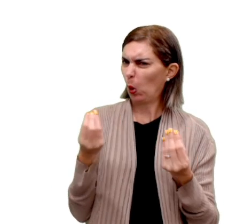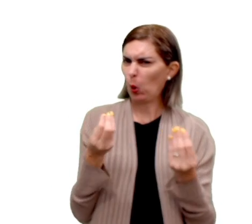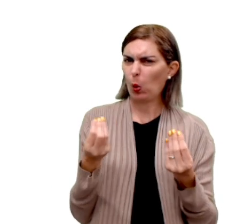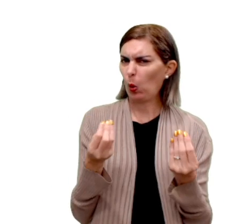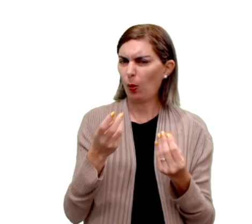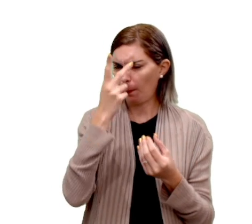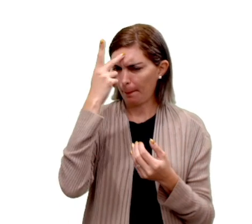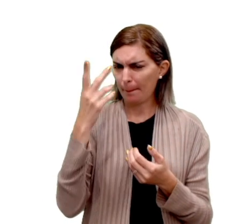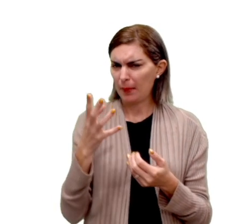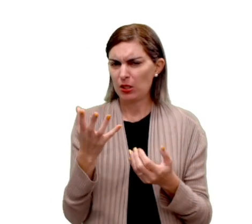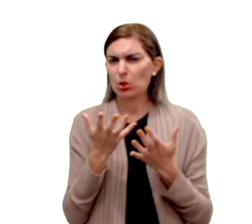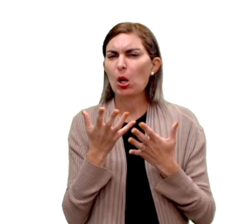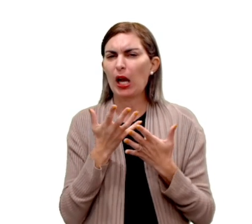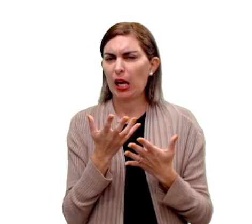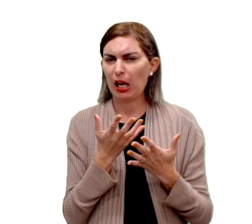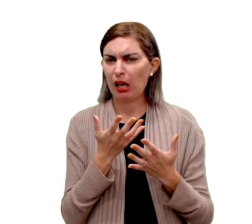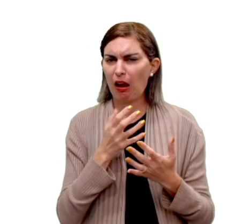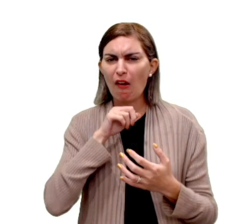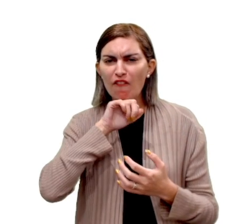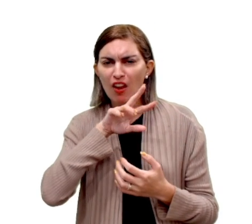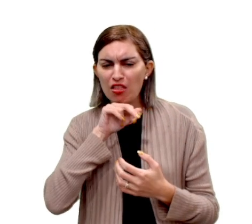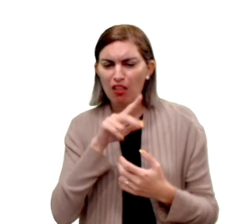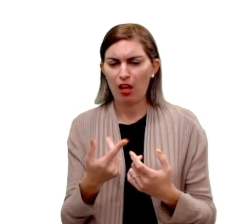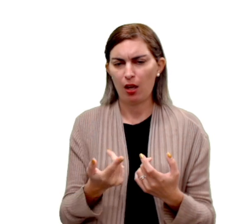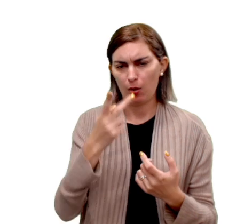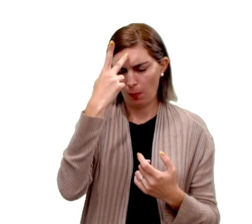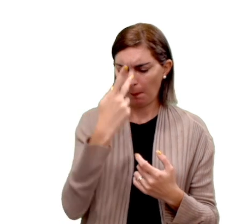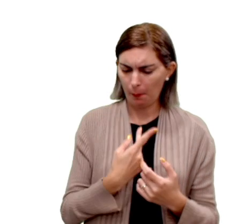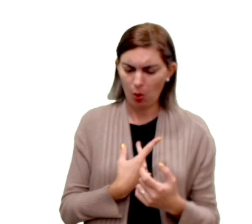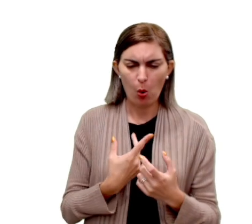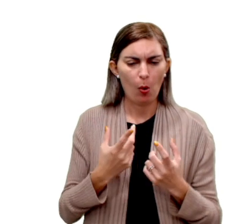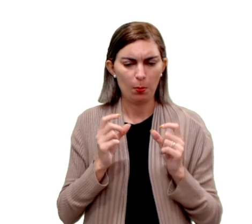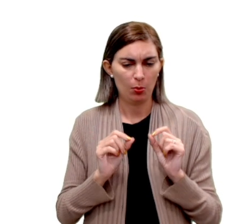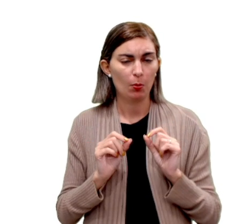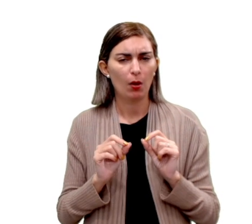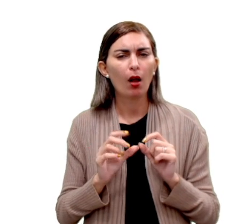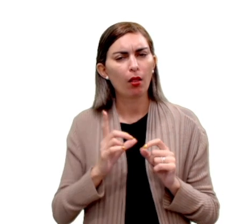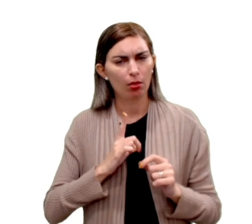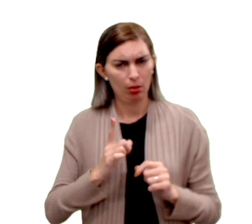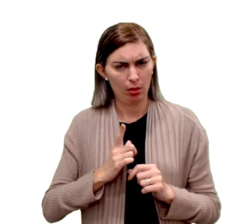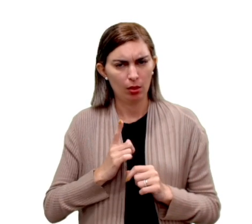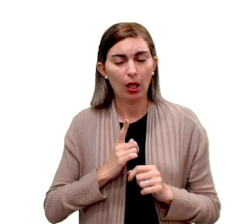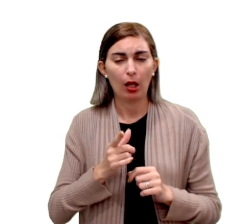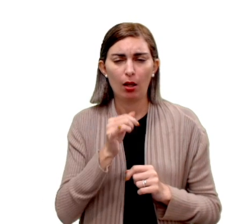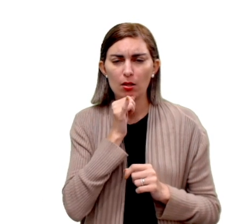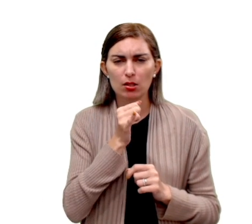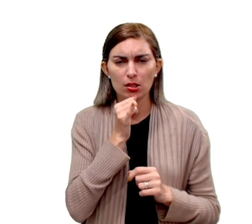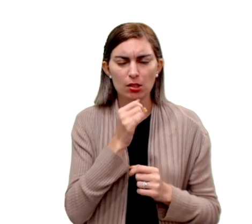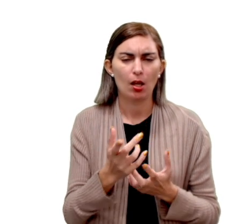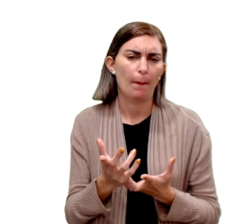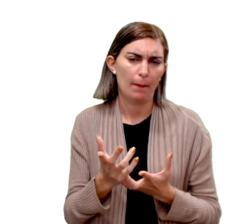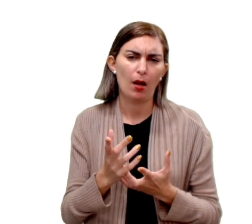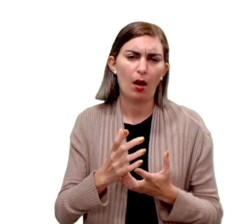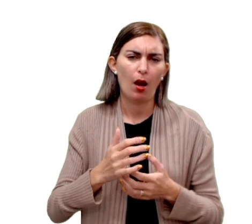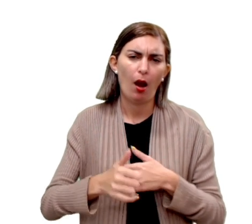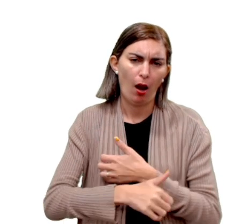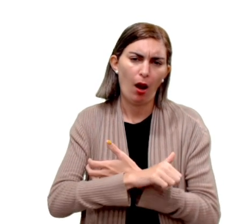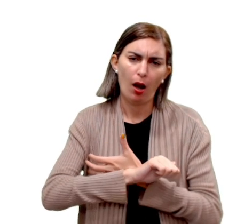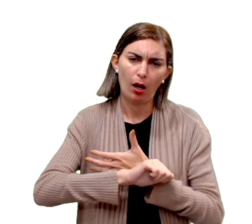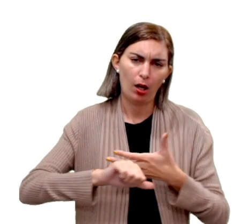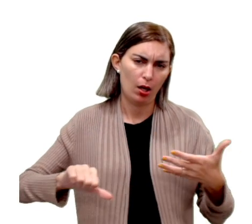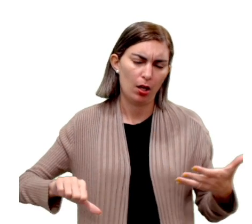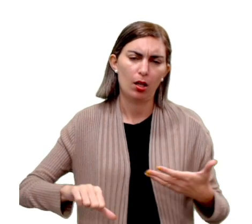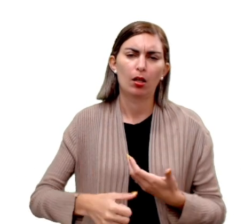intoxica intencionalmente? A gente tem situações de intoxicações por modo criminoso, por exemplo,